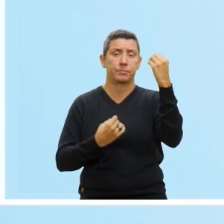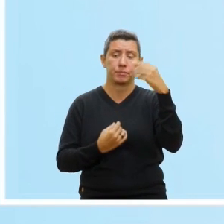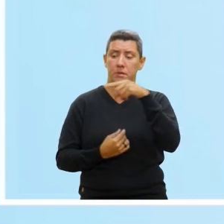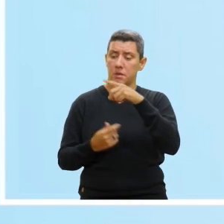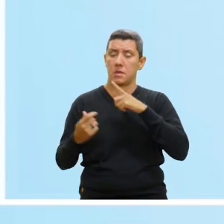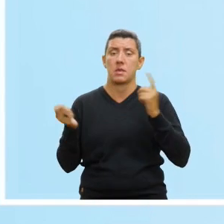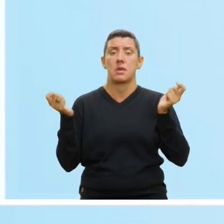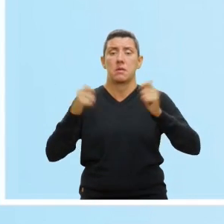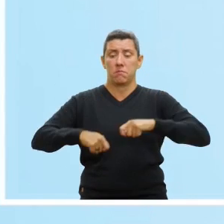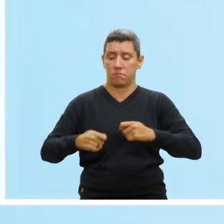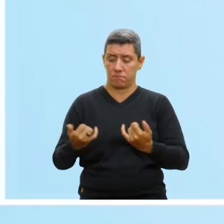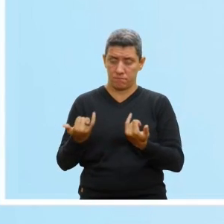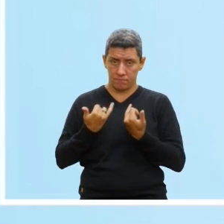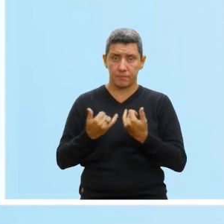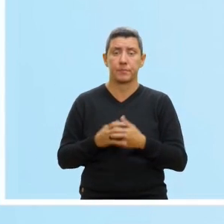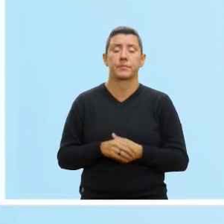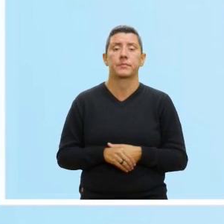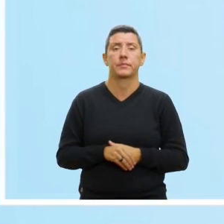capacidade.